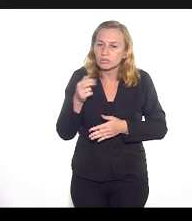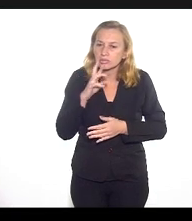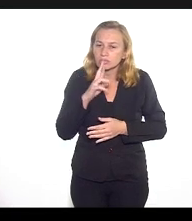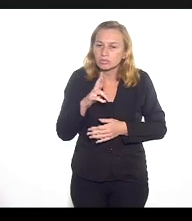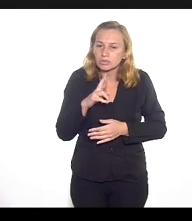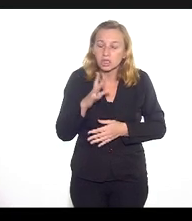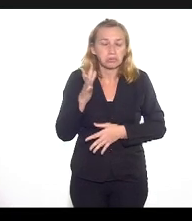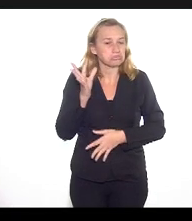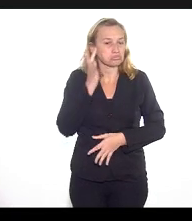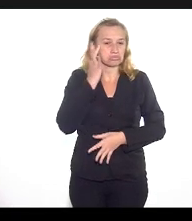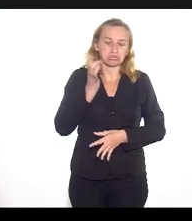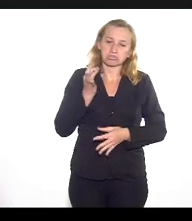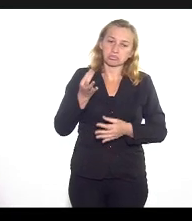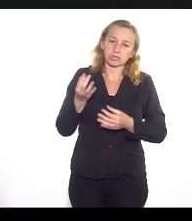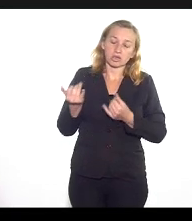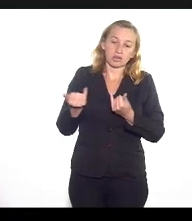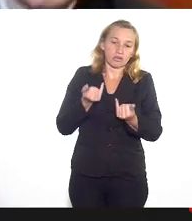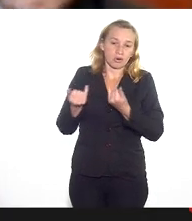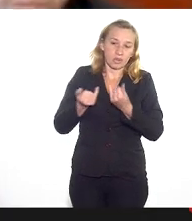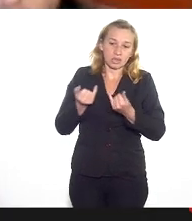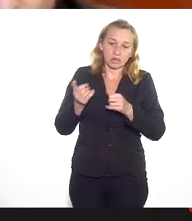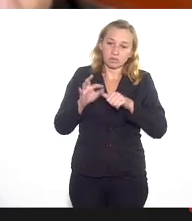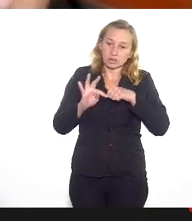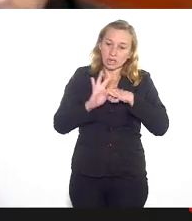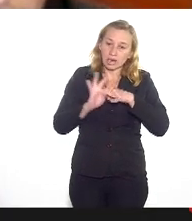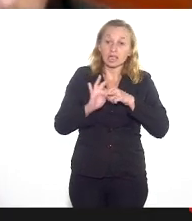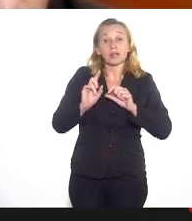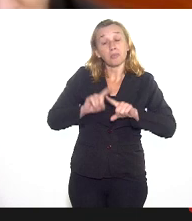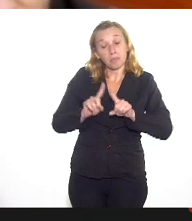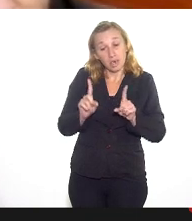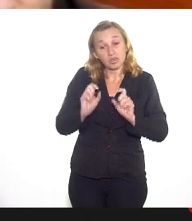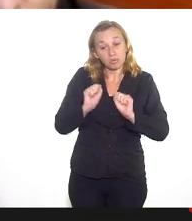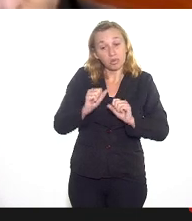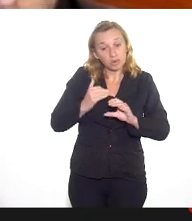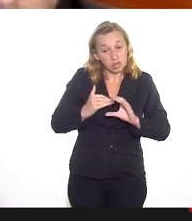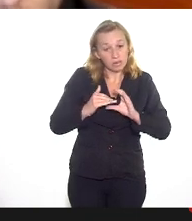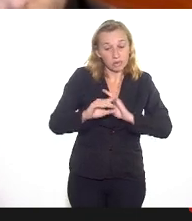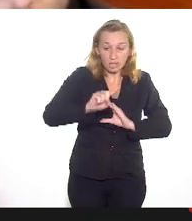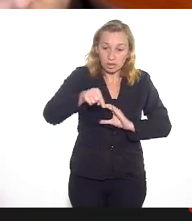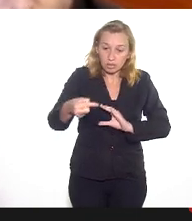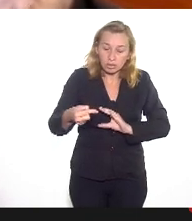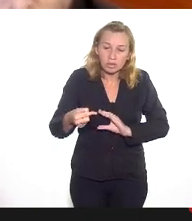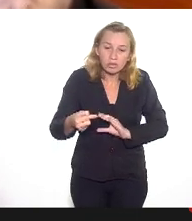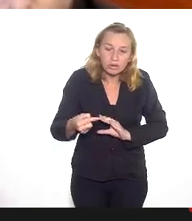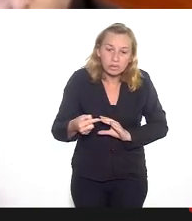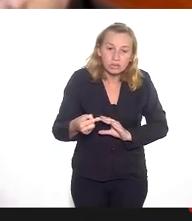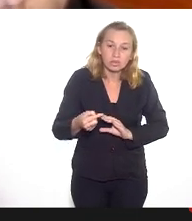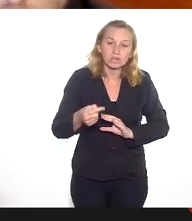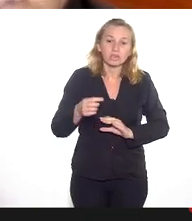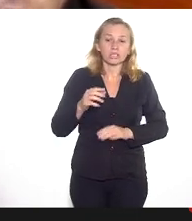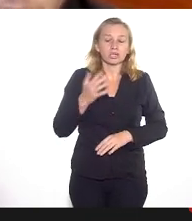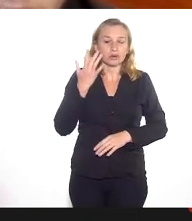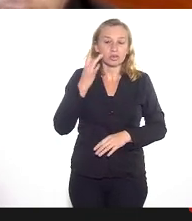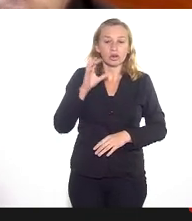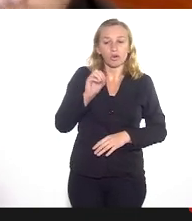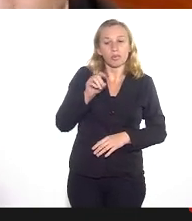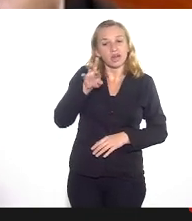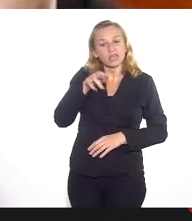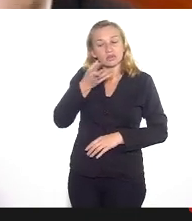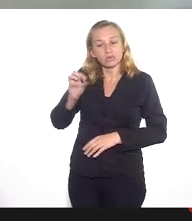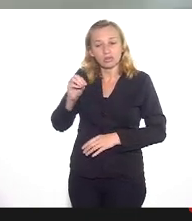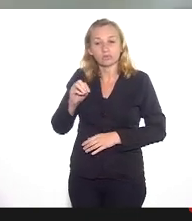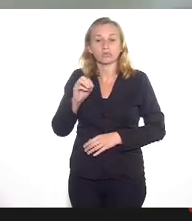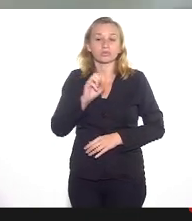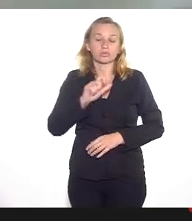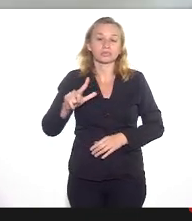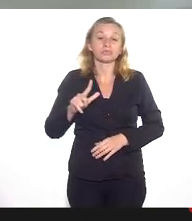Eu não tenho essa informação técnica aqui, mas é alguma questão operacional. Ok. Então,